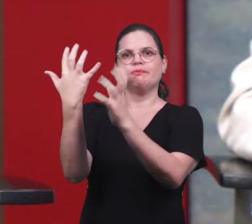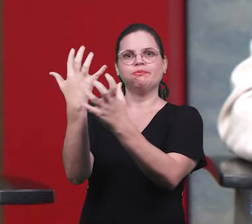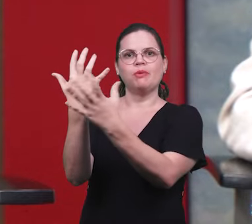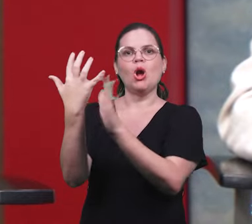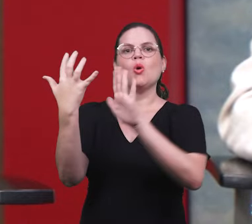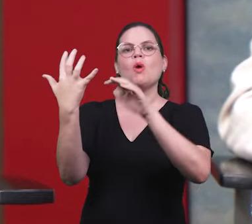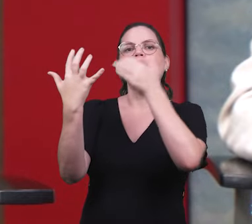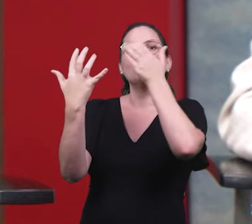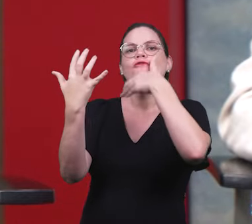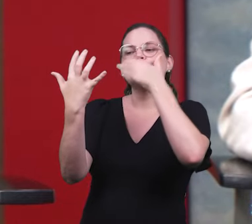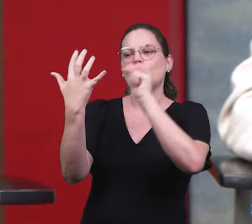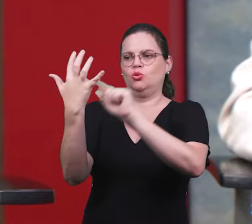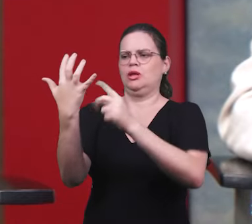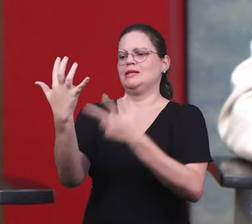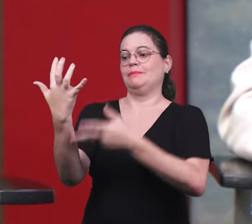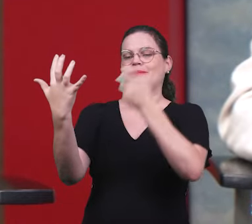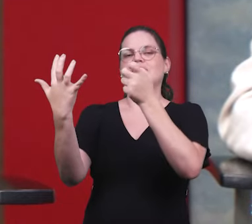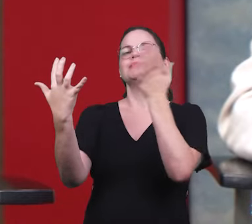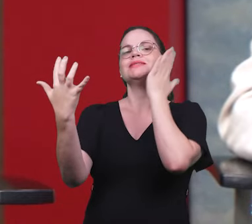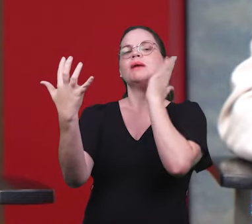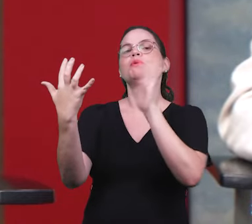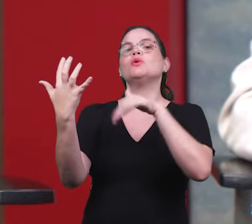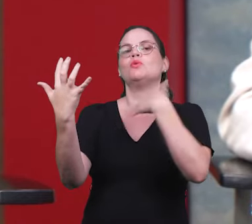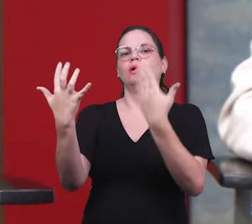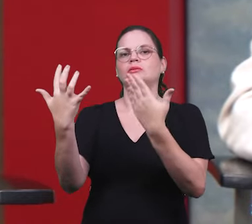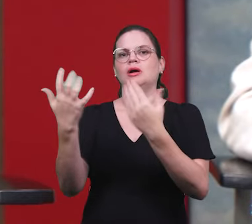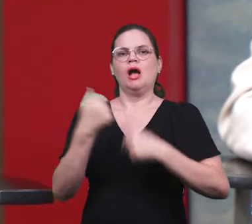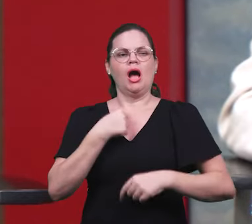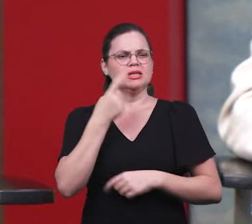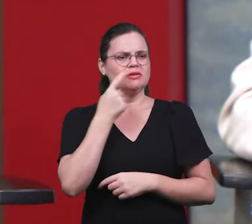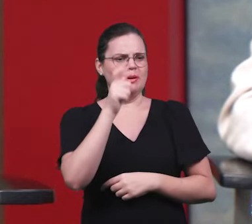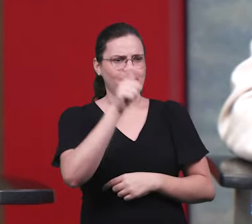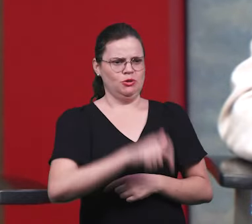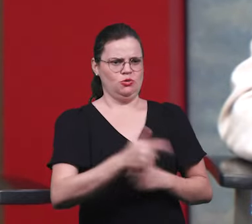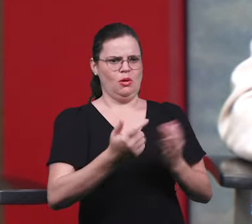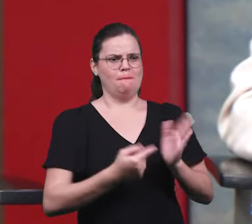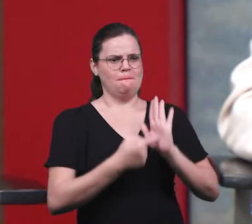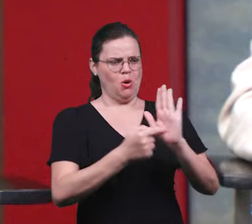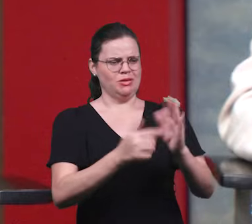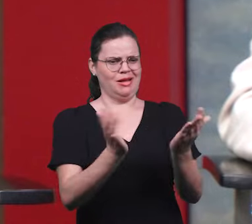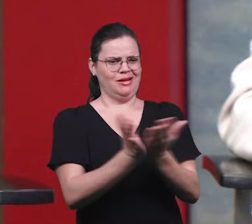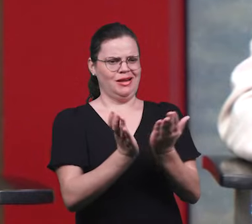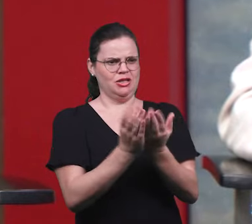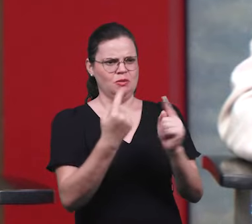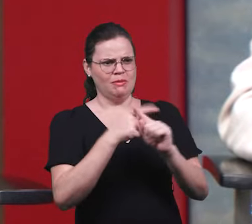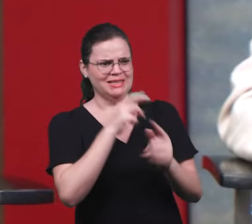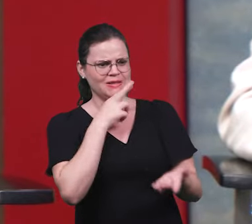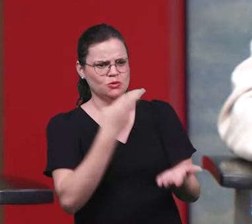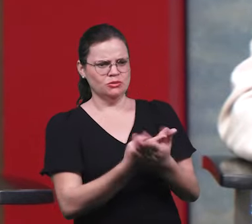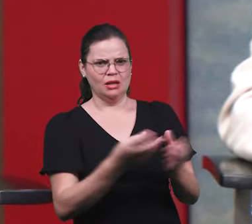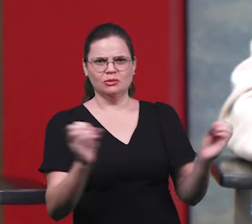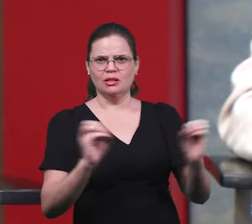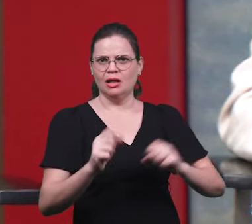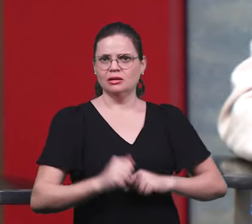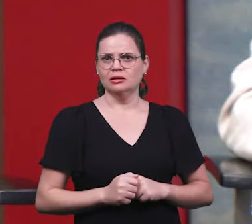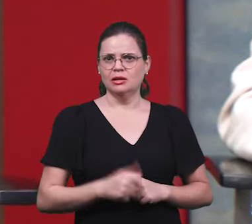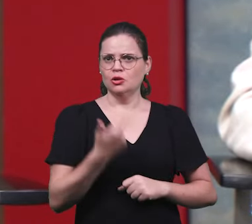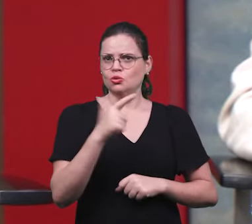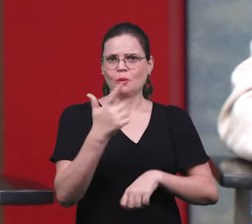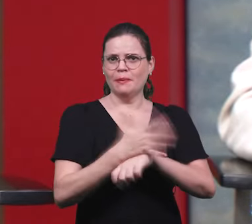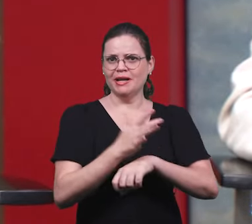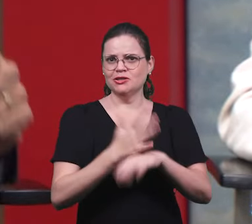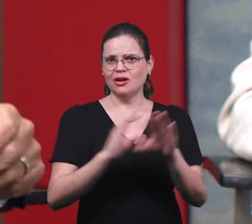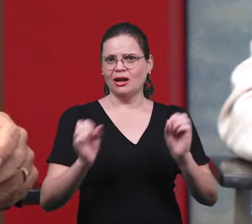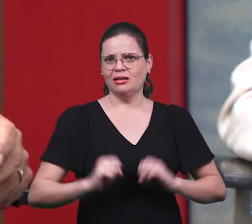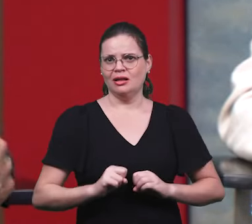mas ele quer ser o árbitro do evangelho, daquilo que ele não vive, daquilo que ele não é, e ele